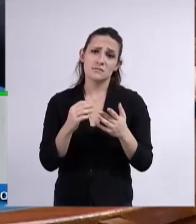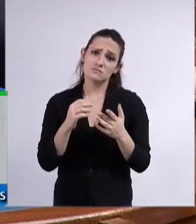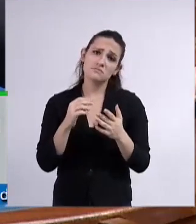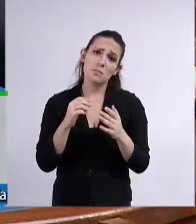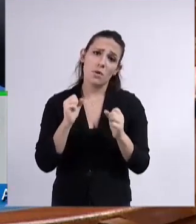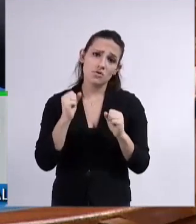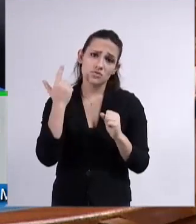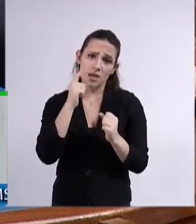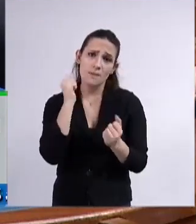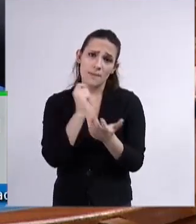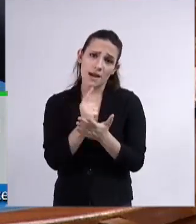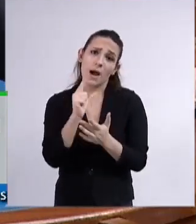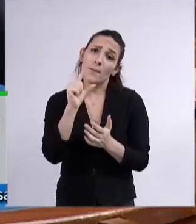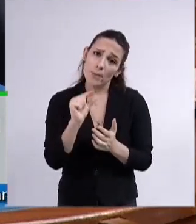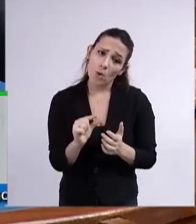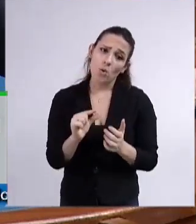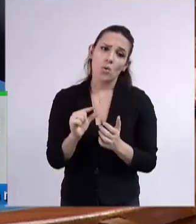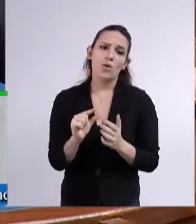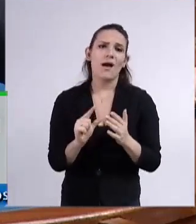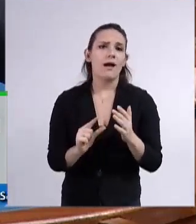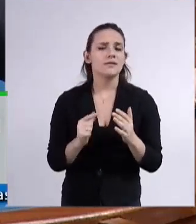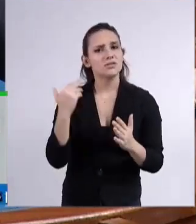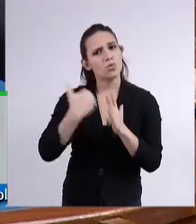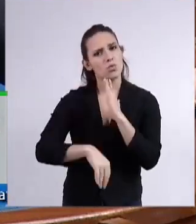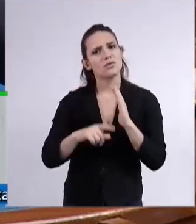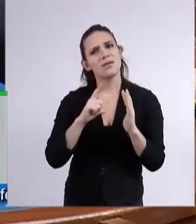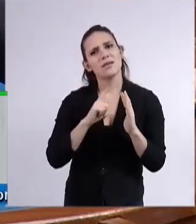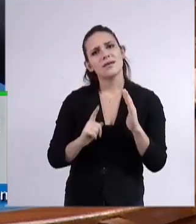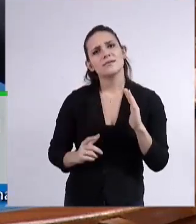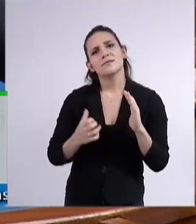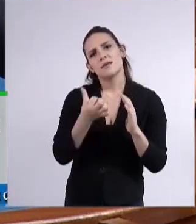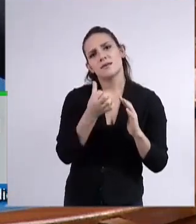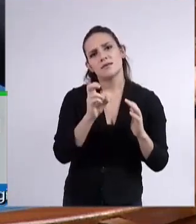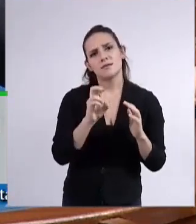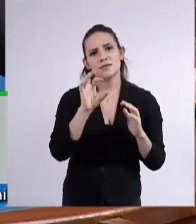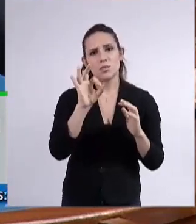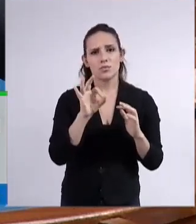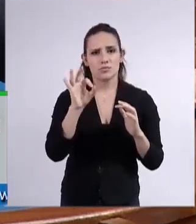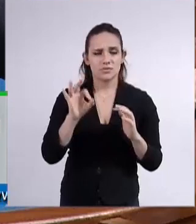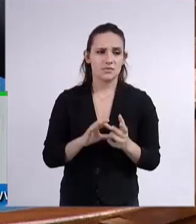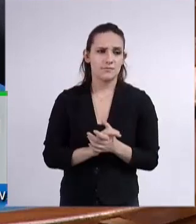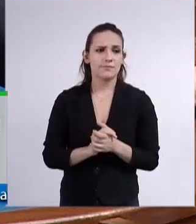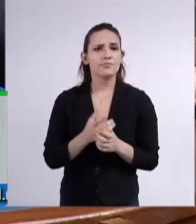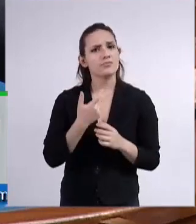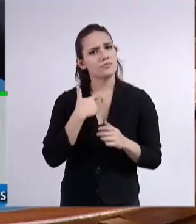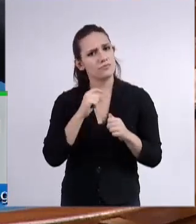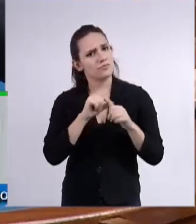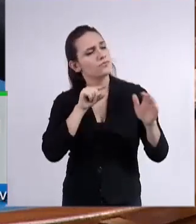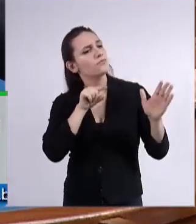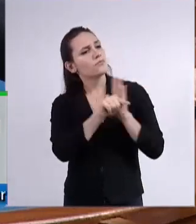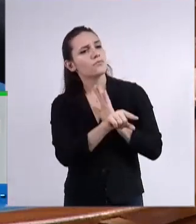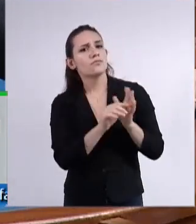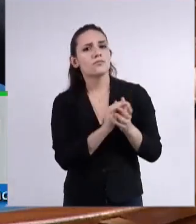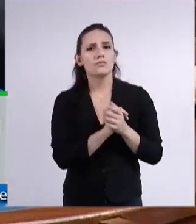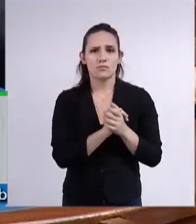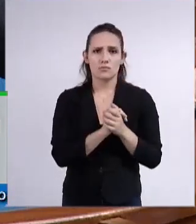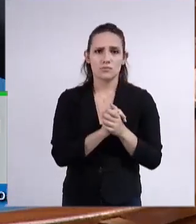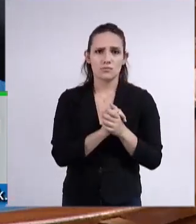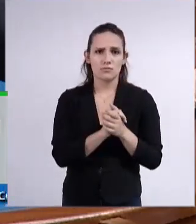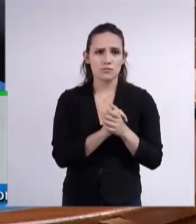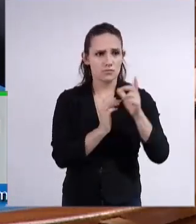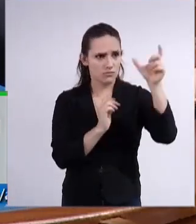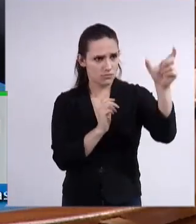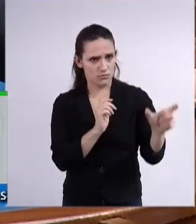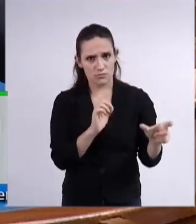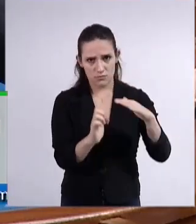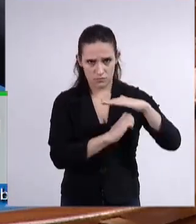com valor menor, com desconto de até 65%. Fizemos uma pergunta aqui, deputado Marçal Filho, emblemática para